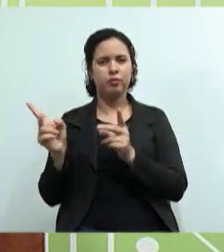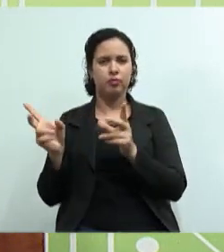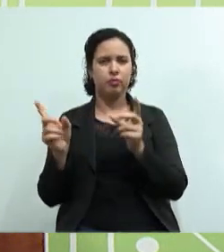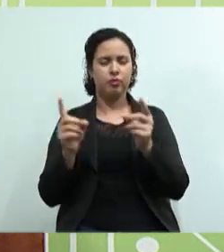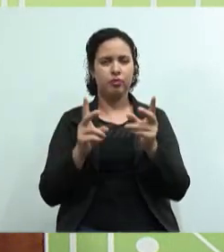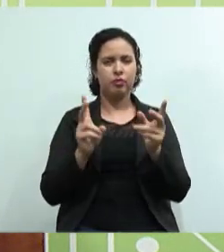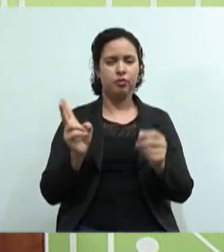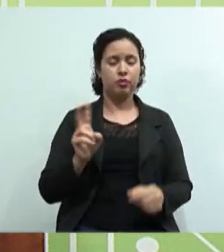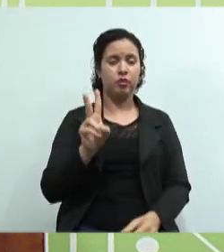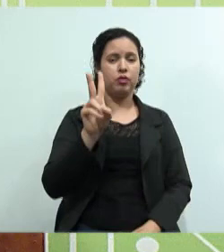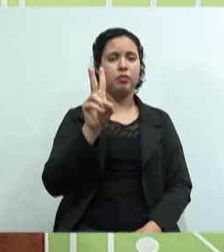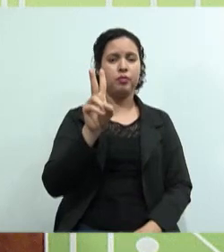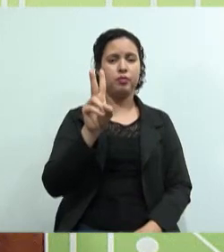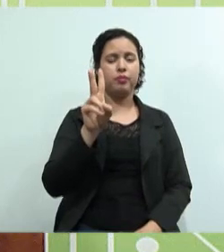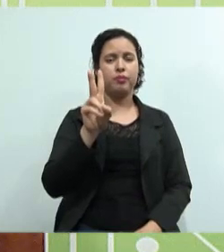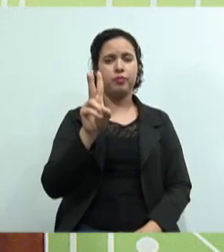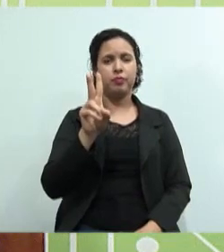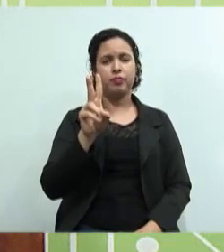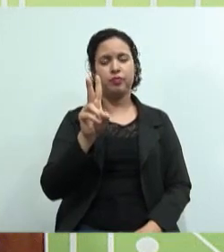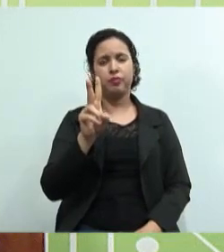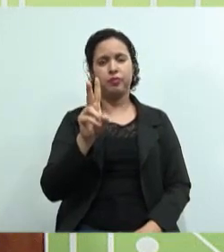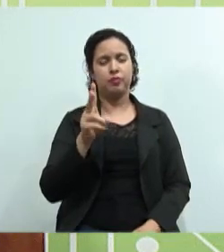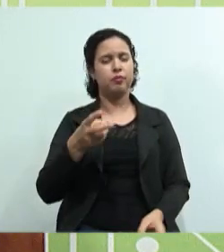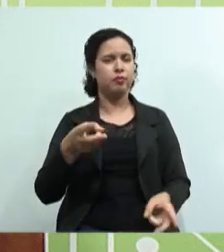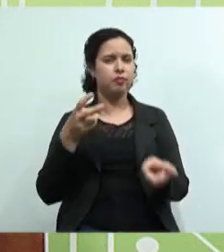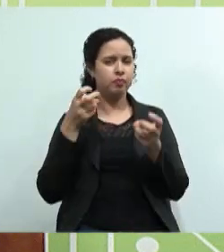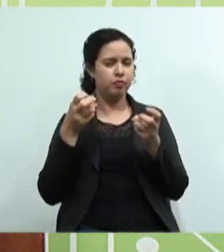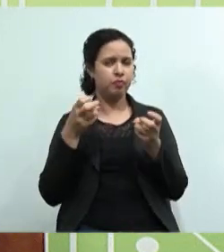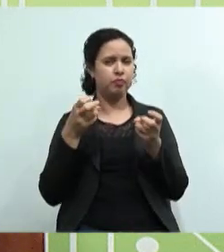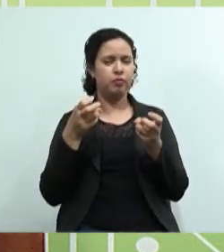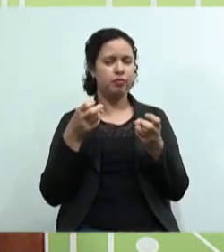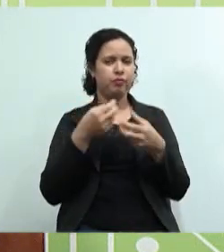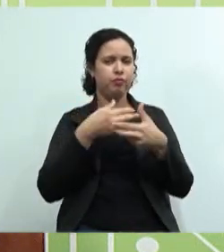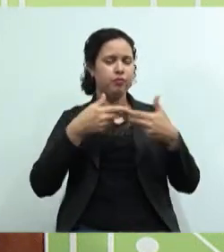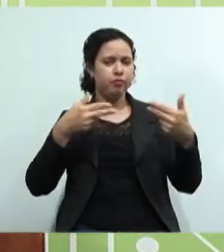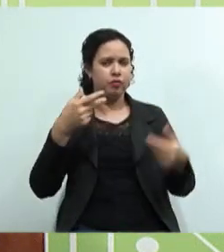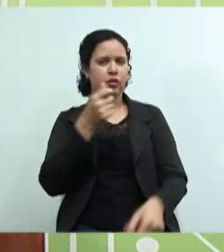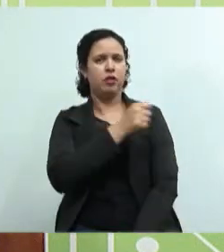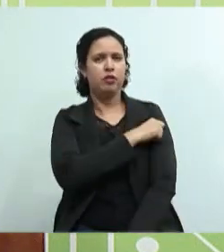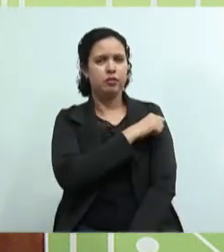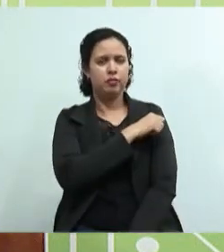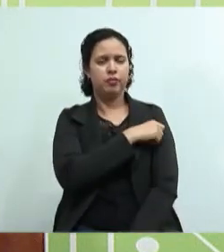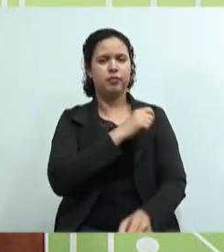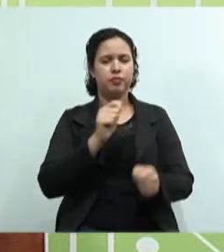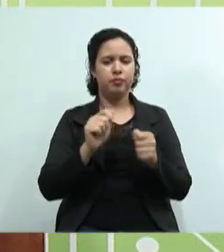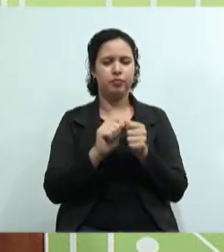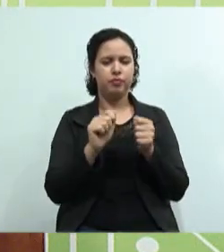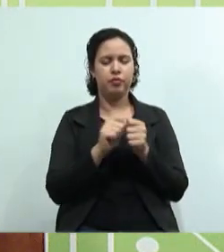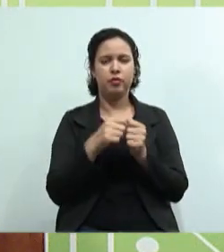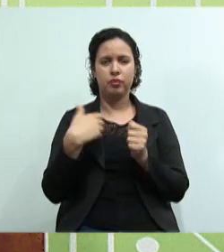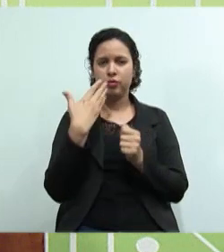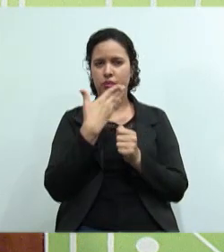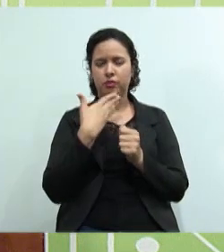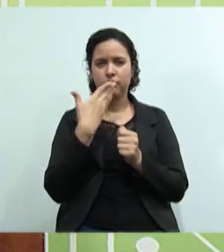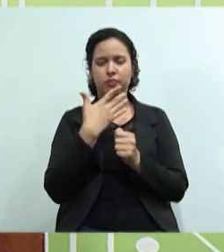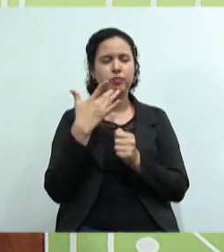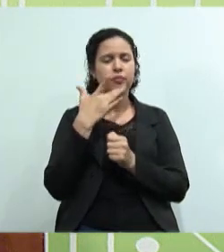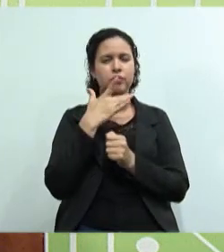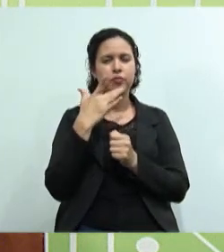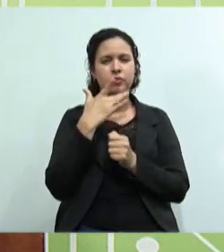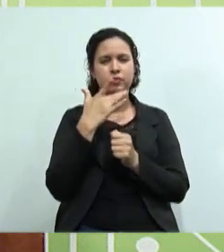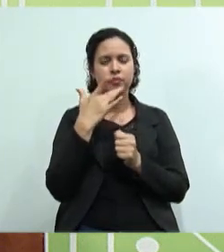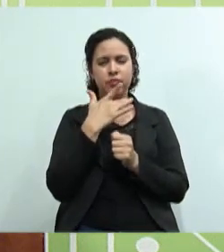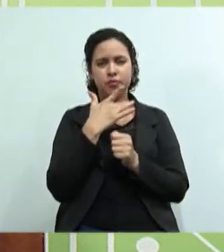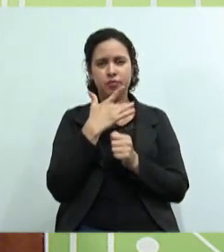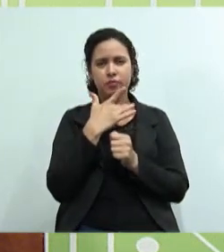né? Eu vi que vários alunos construíram doces deliciosos. aí na postagem que vocês fizeram